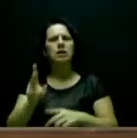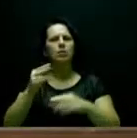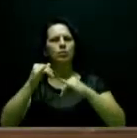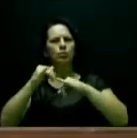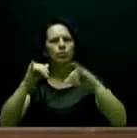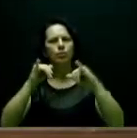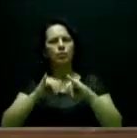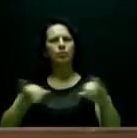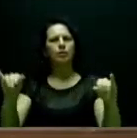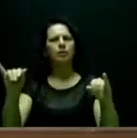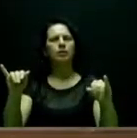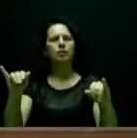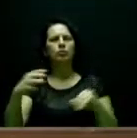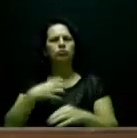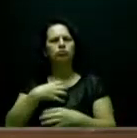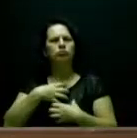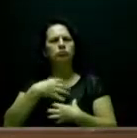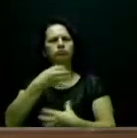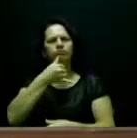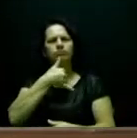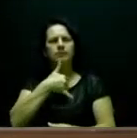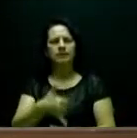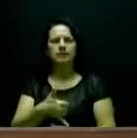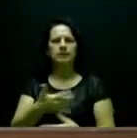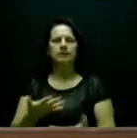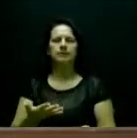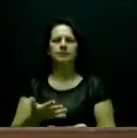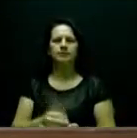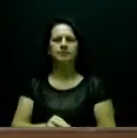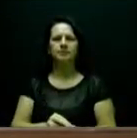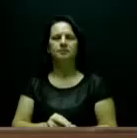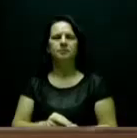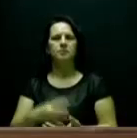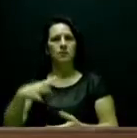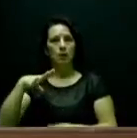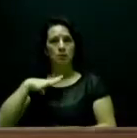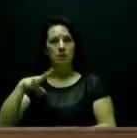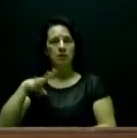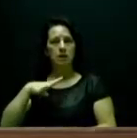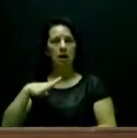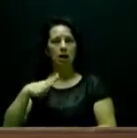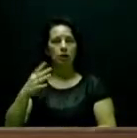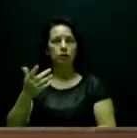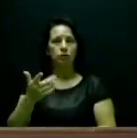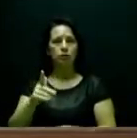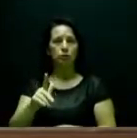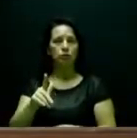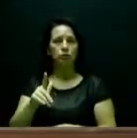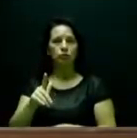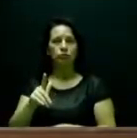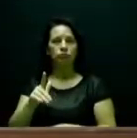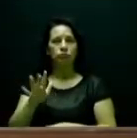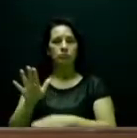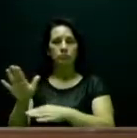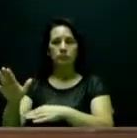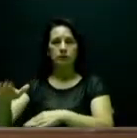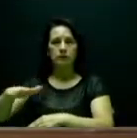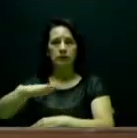fundamentamos a nossa tristeza e lamentação. Uma cidade que não olha para as crianças